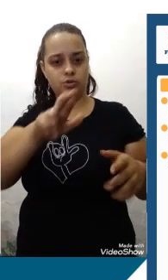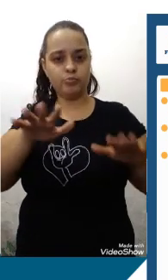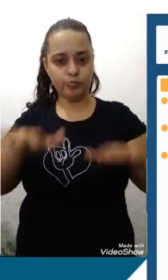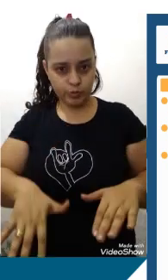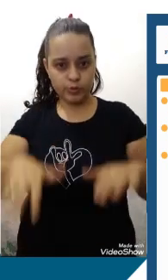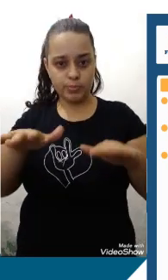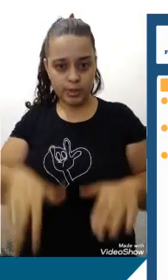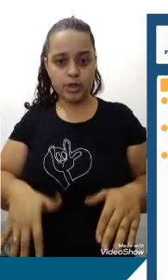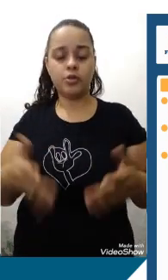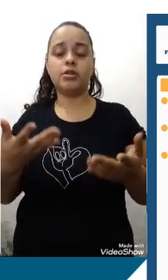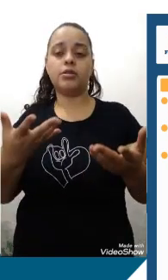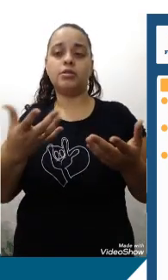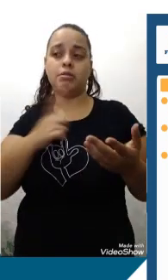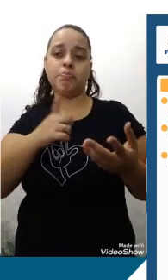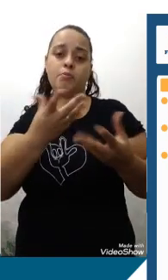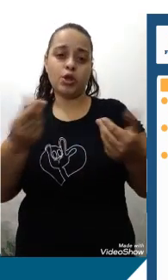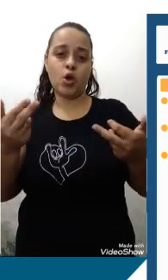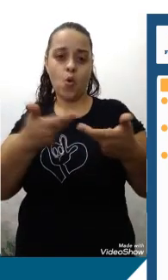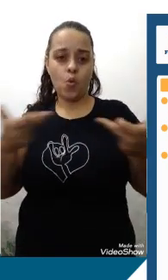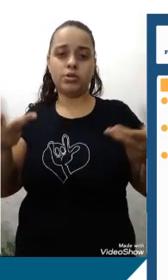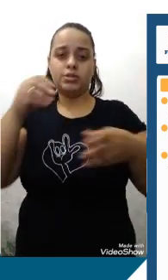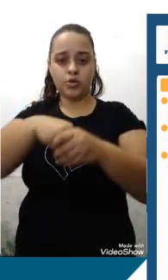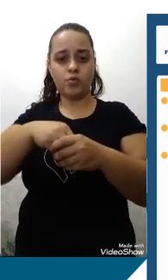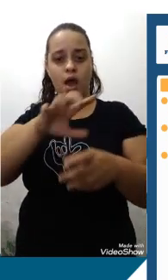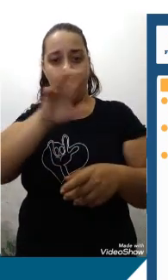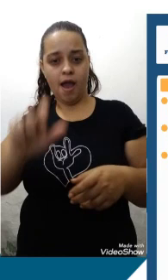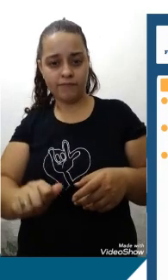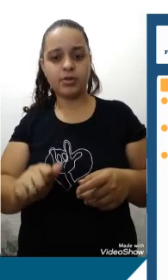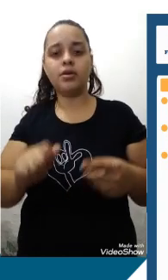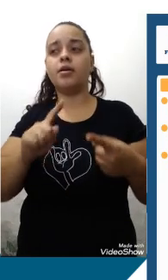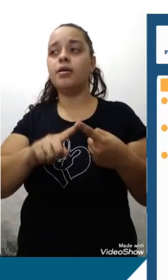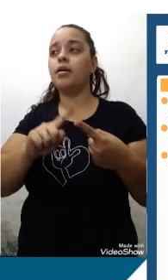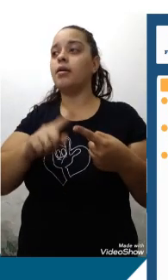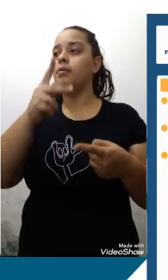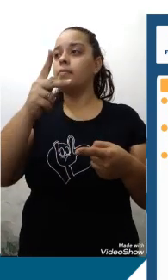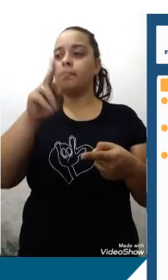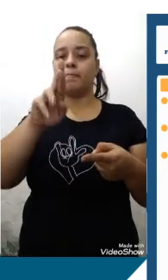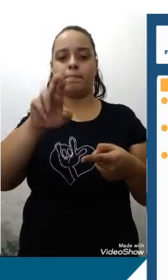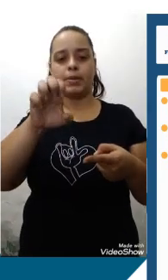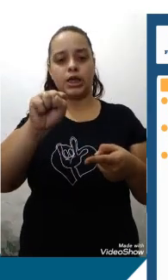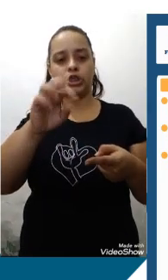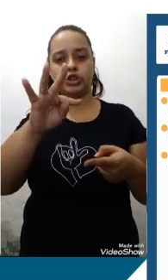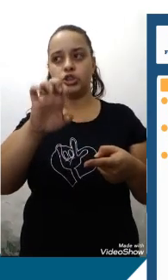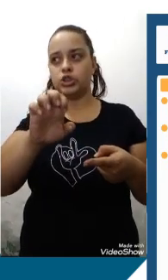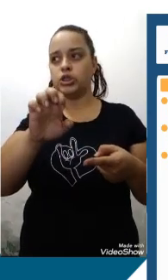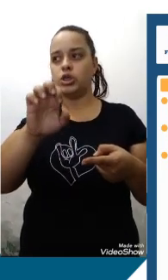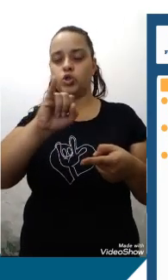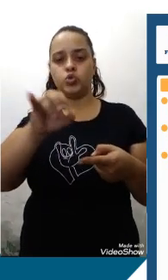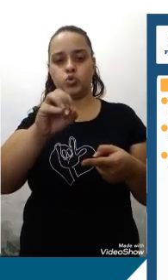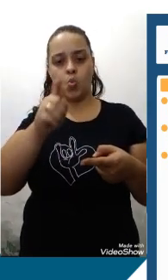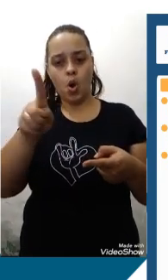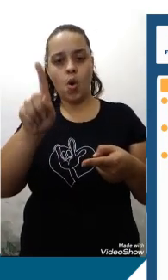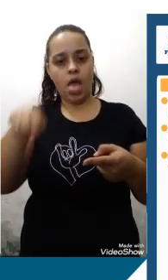implicava em mais um objetivo importante das expedições sobre a África, a busca pelo Preste João, um rei mítico católico que poderia ajudar